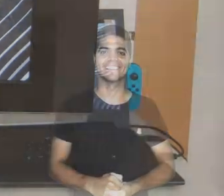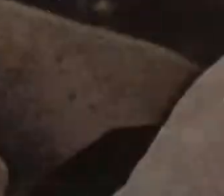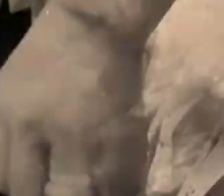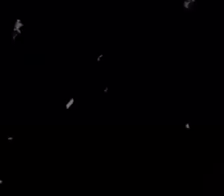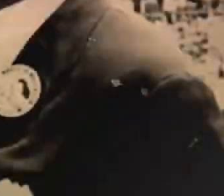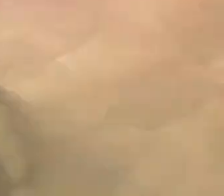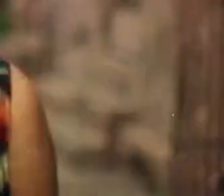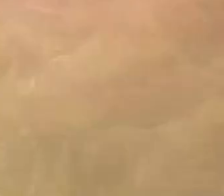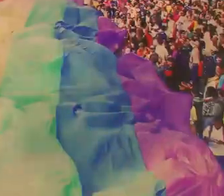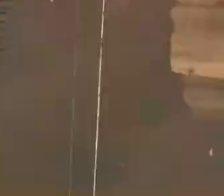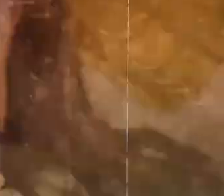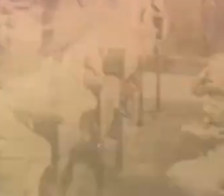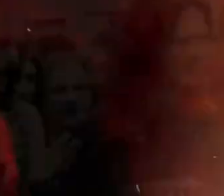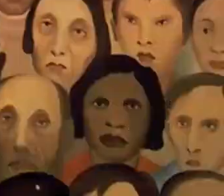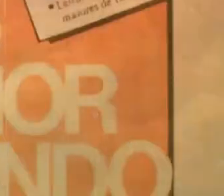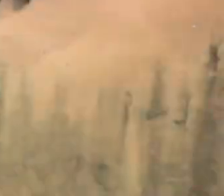tchau!